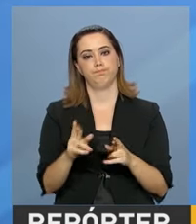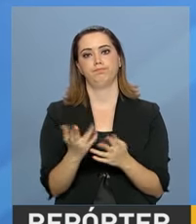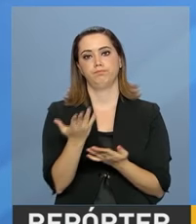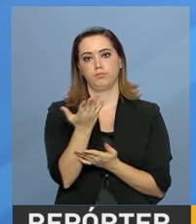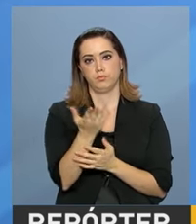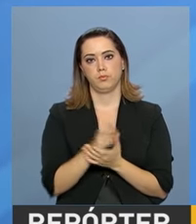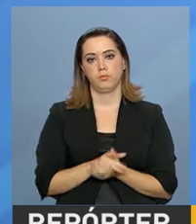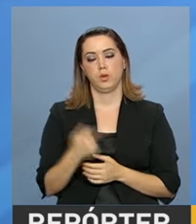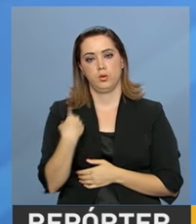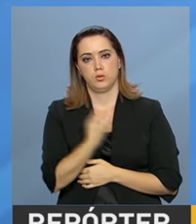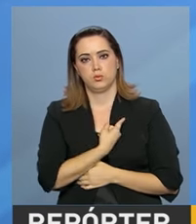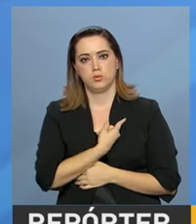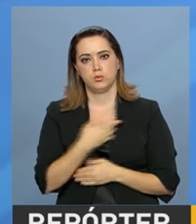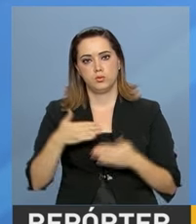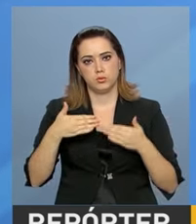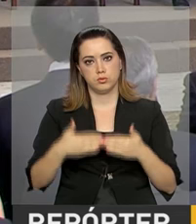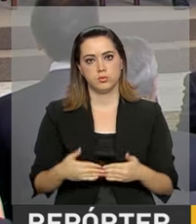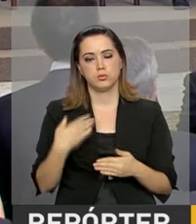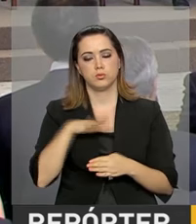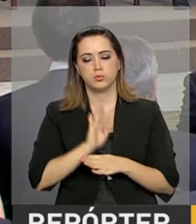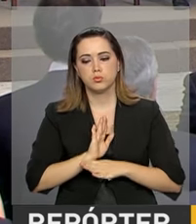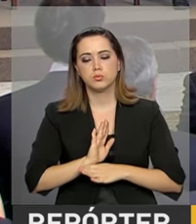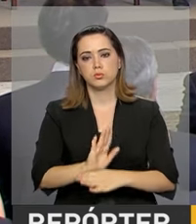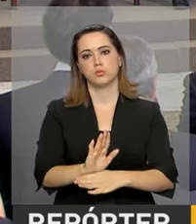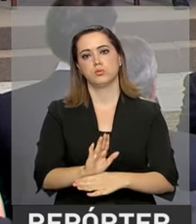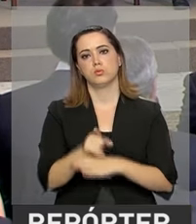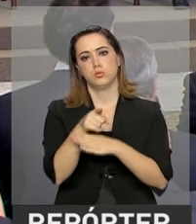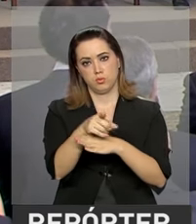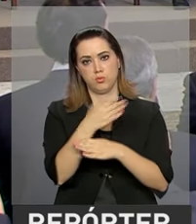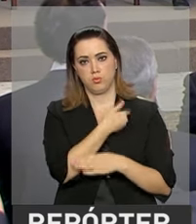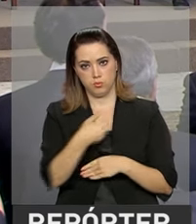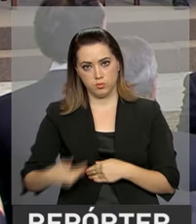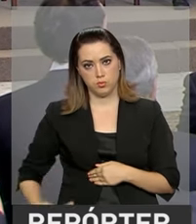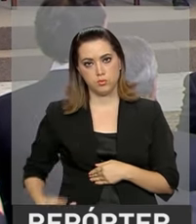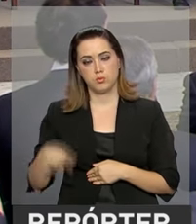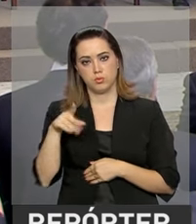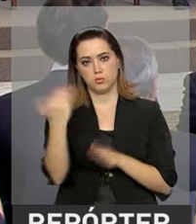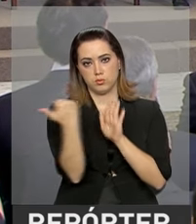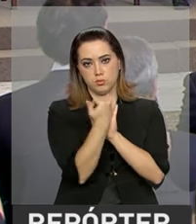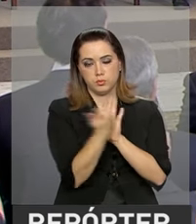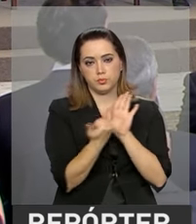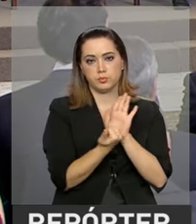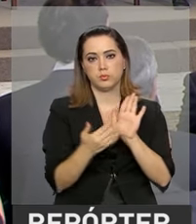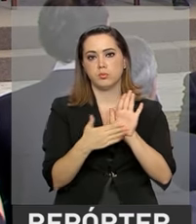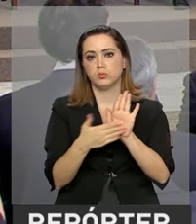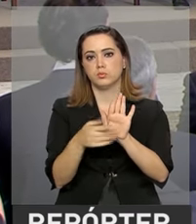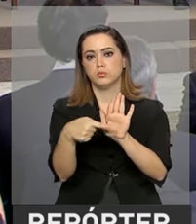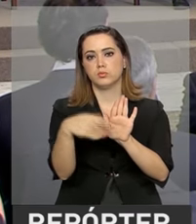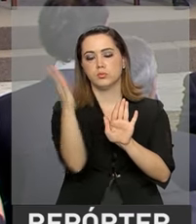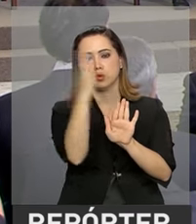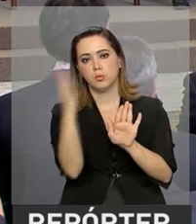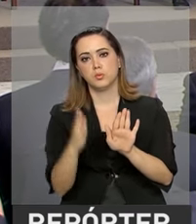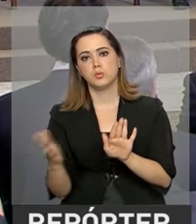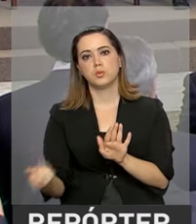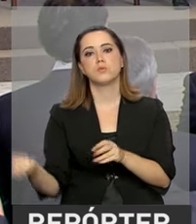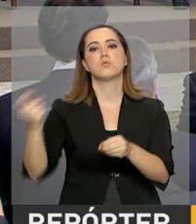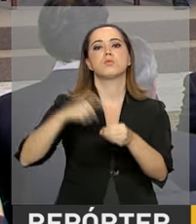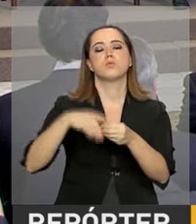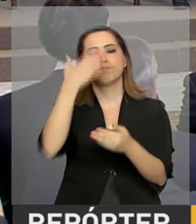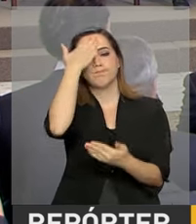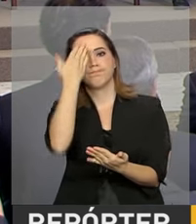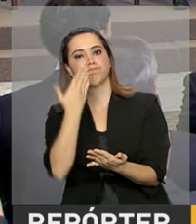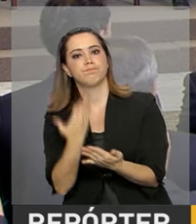dizer-lhe que apoiamos o seu governo. Apoiamos o seu governo nas medidas propostas para o Brasil recuperar a